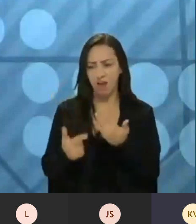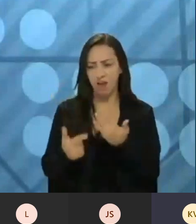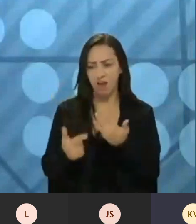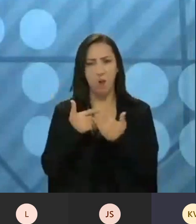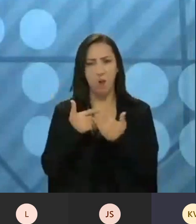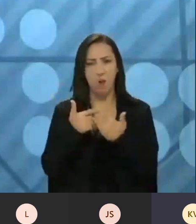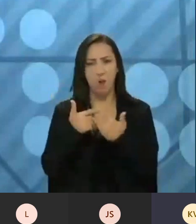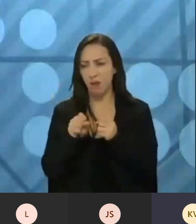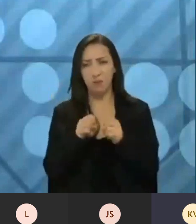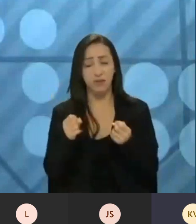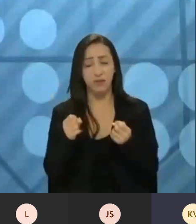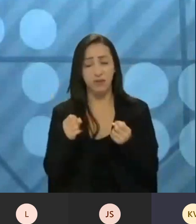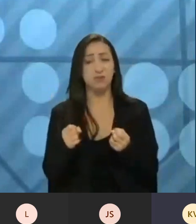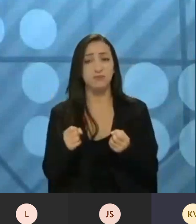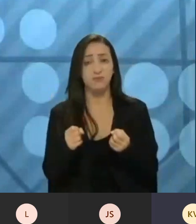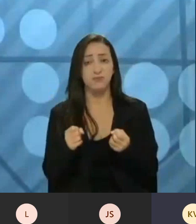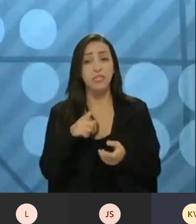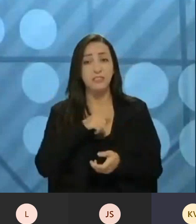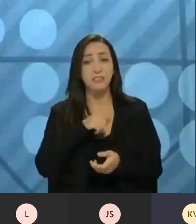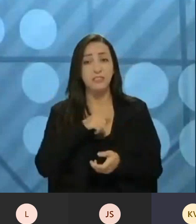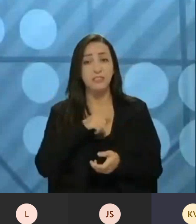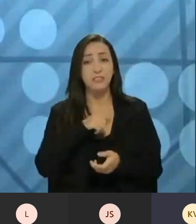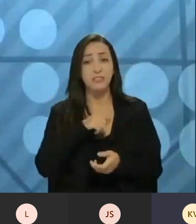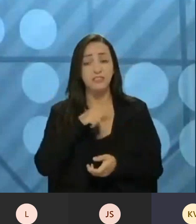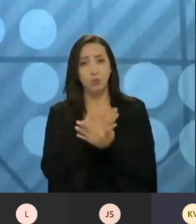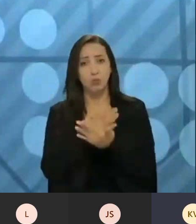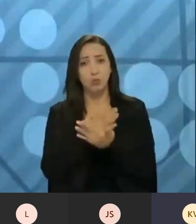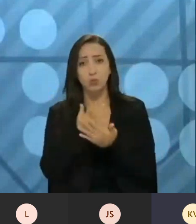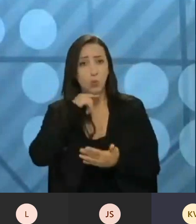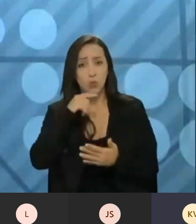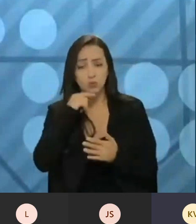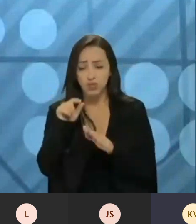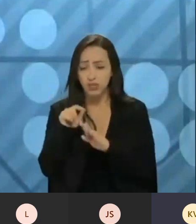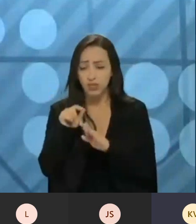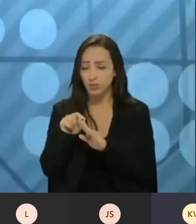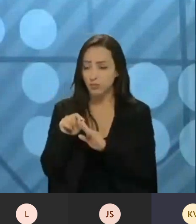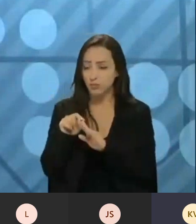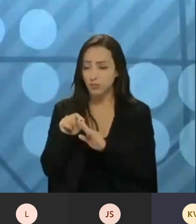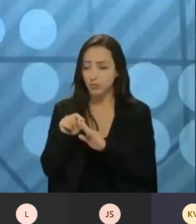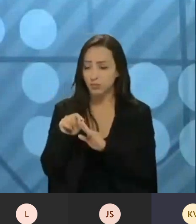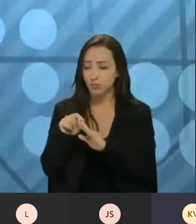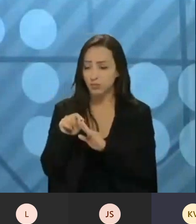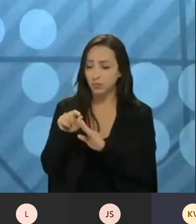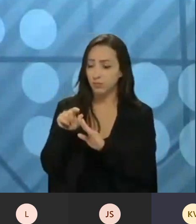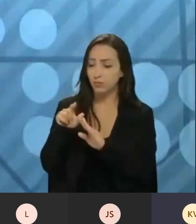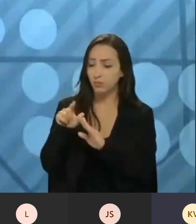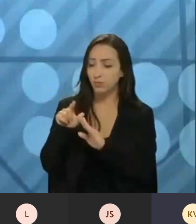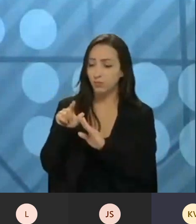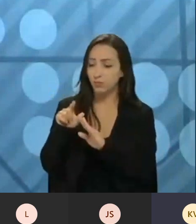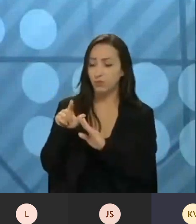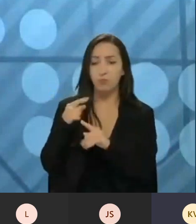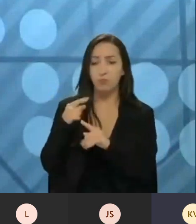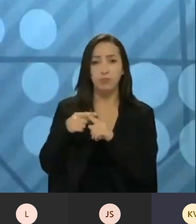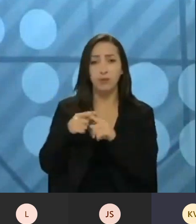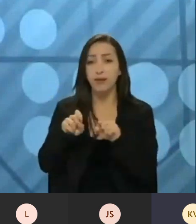também quebradiças, tem pessoas que têm muita dificuldade de deixar a unha crescer, porque a unha cresce um pouquinho,